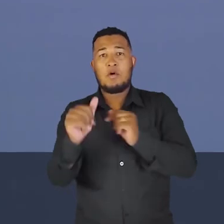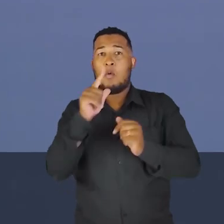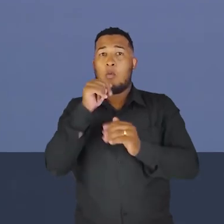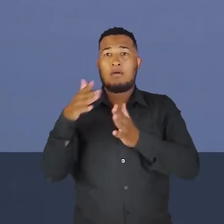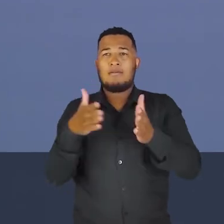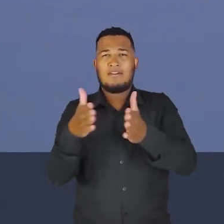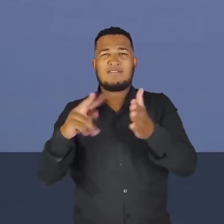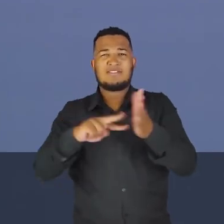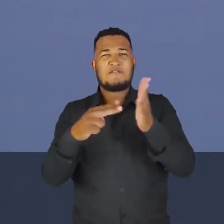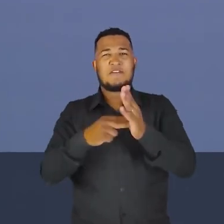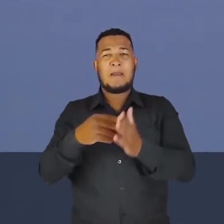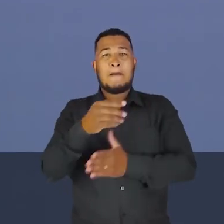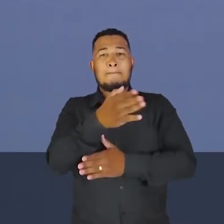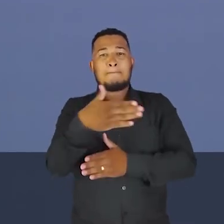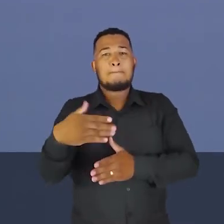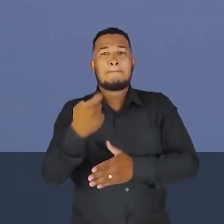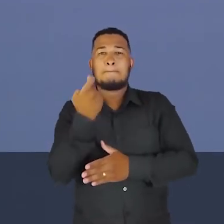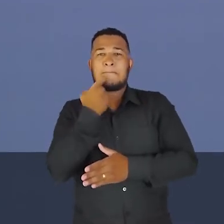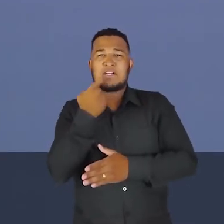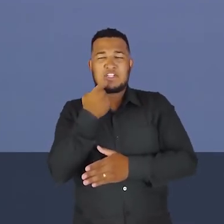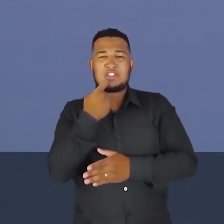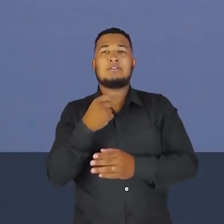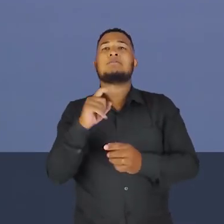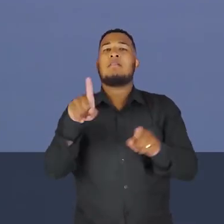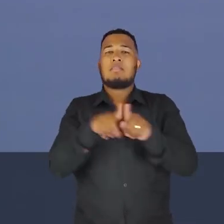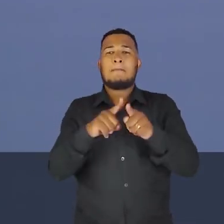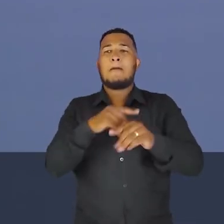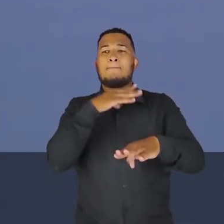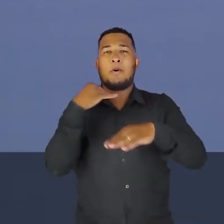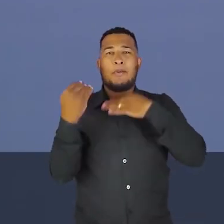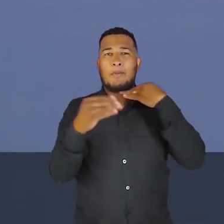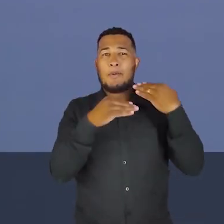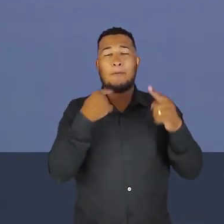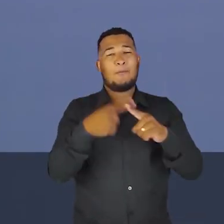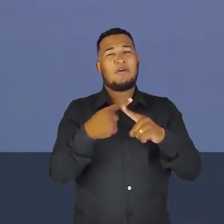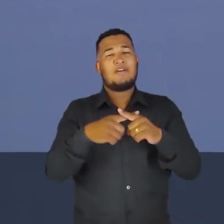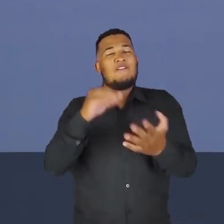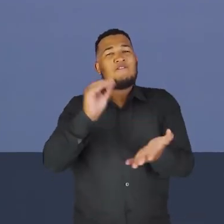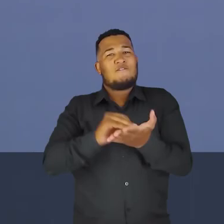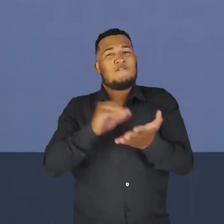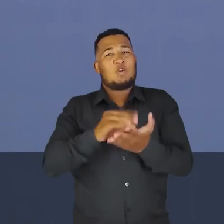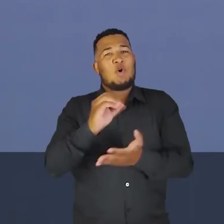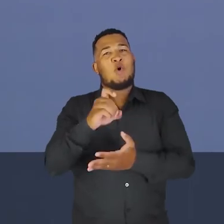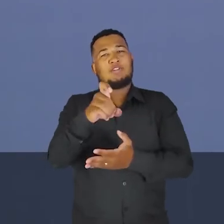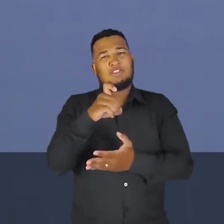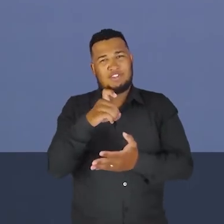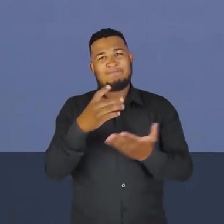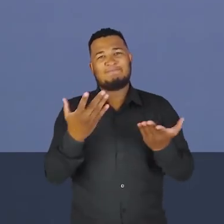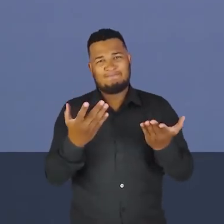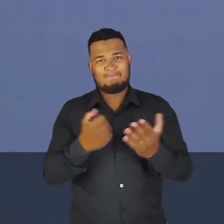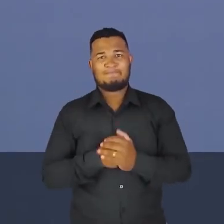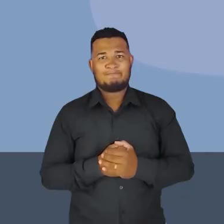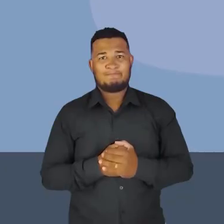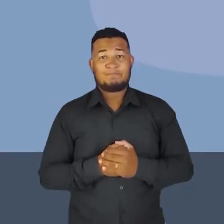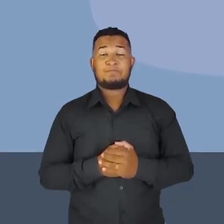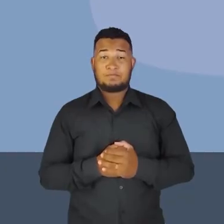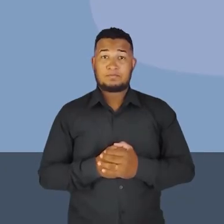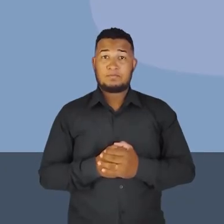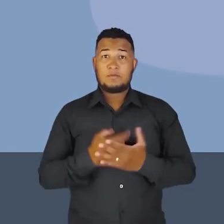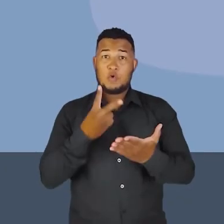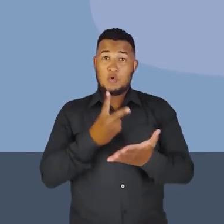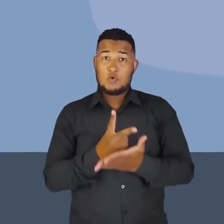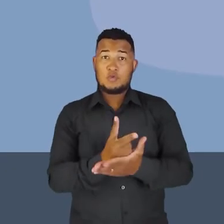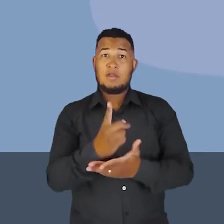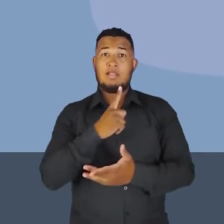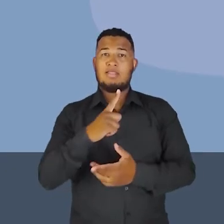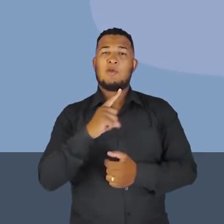de peixes, porque a gente não tem oxigenação suficiente para que esses seres vivos consigam sobreviver. Tá? Continuando aqui, então, a gente tem